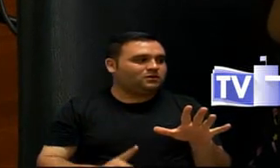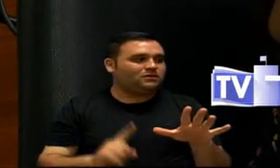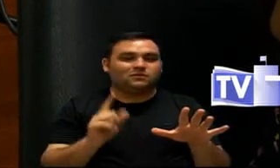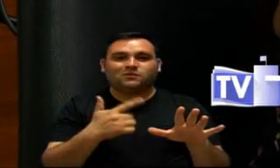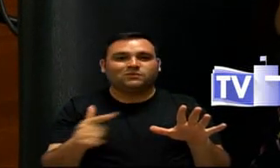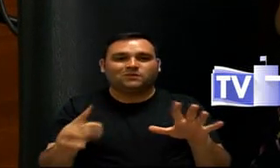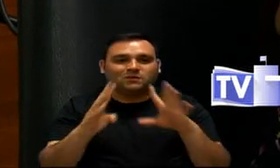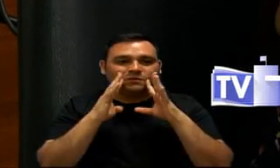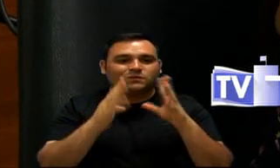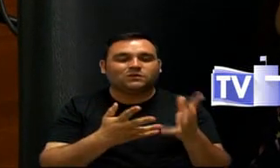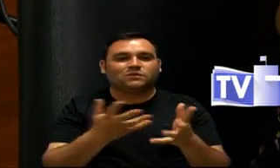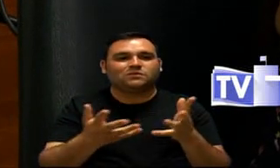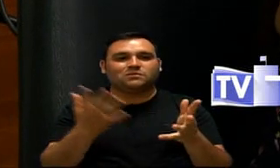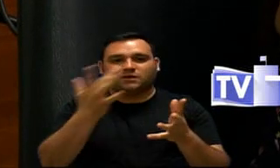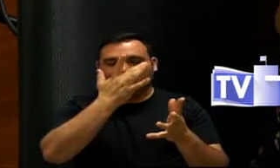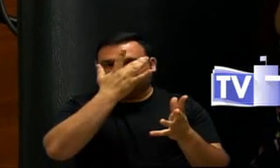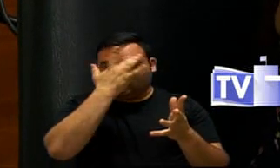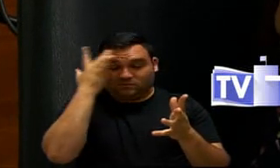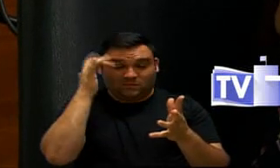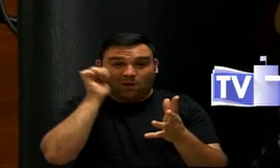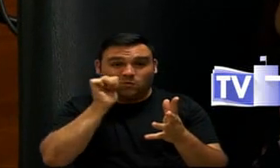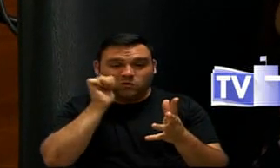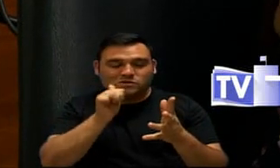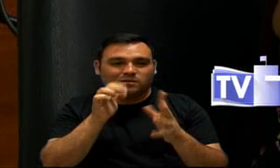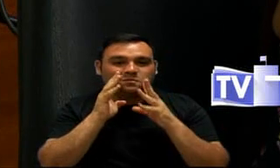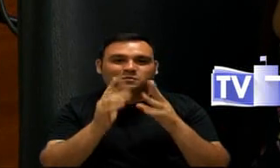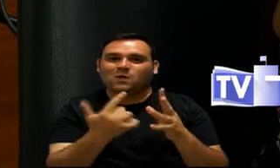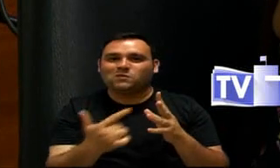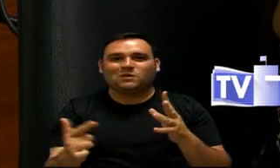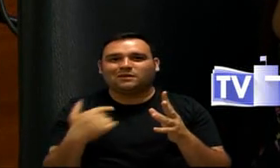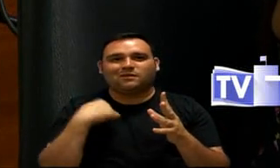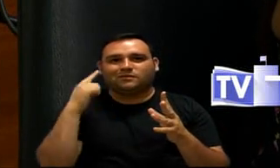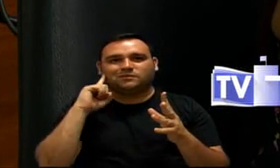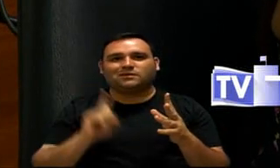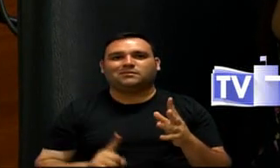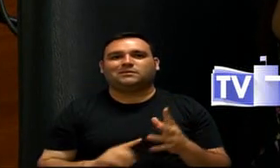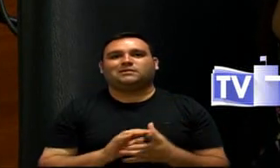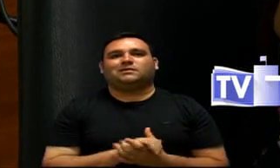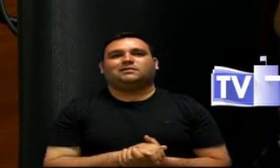um atendimento para as vítimas das mulheres. Isso eu não sabia.